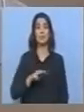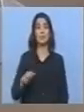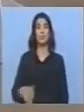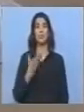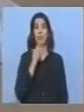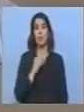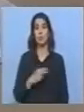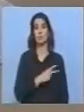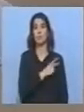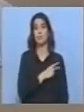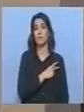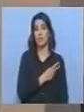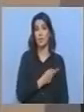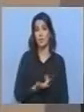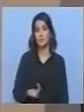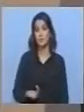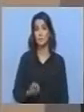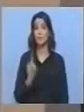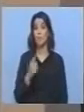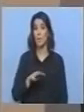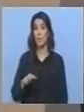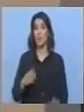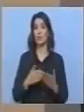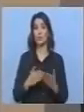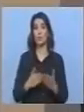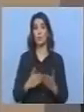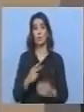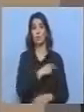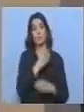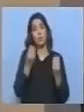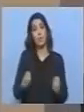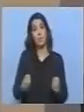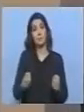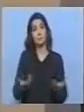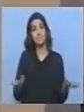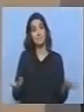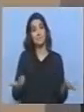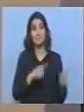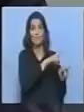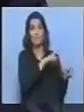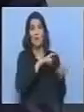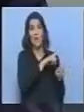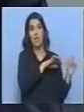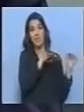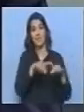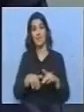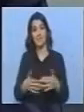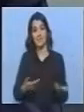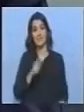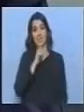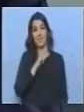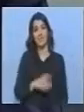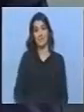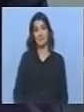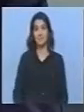no ensino superior, dos quais 1 milhão estuda em boas universidades. E, portanto, a capacidade de recrutamento é muito grande.